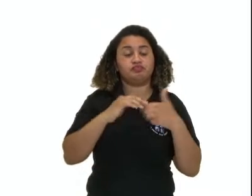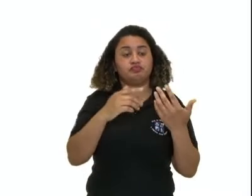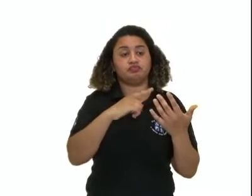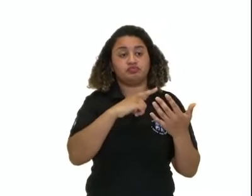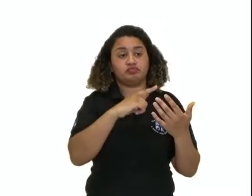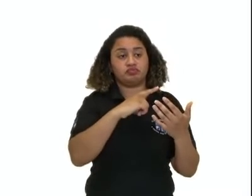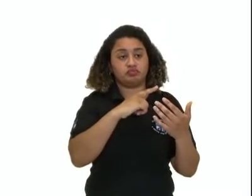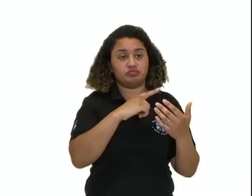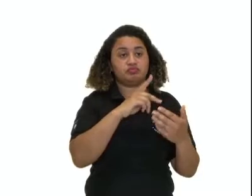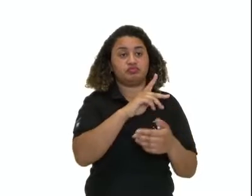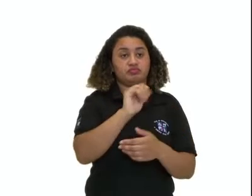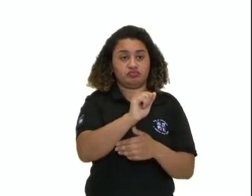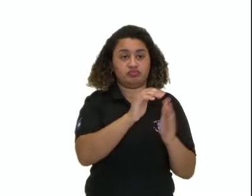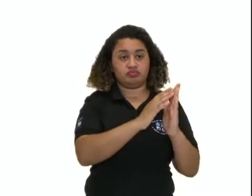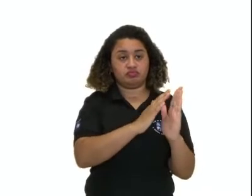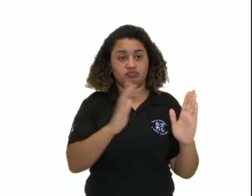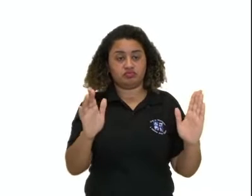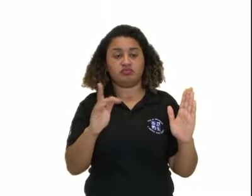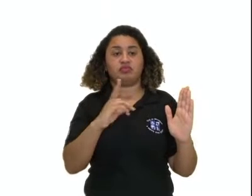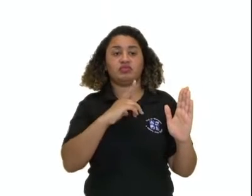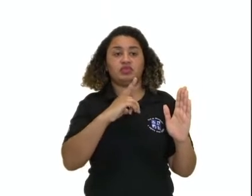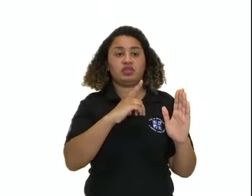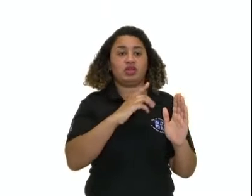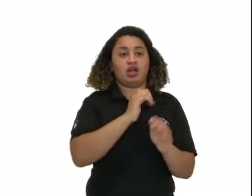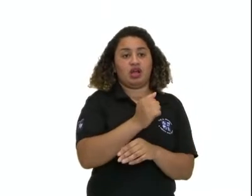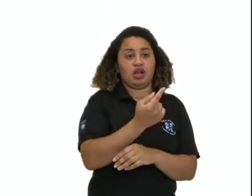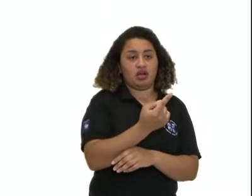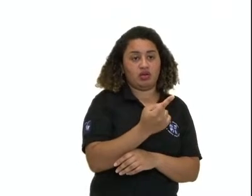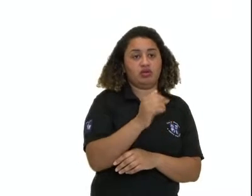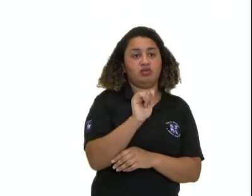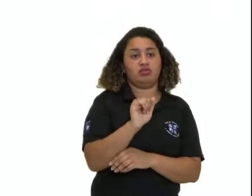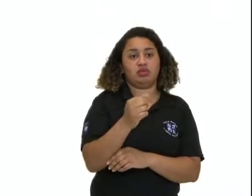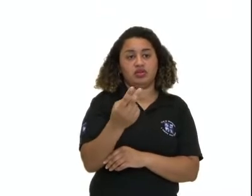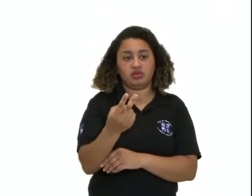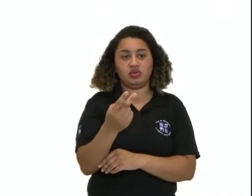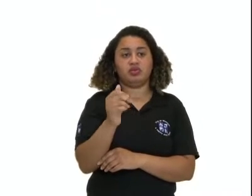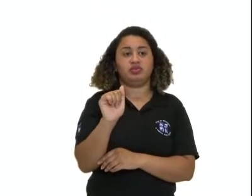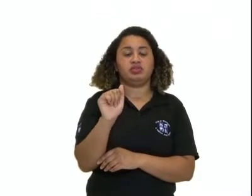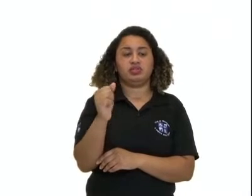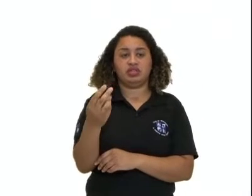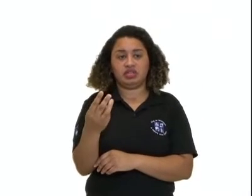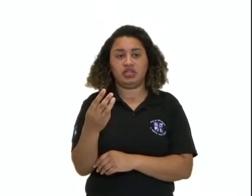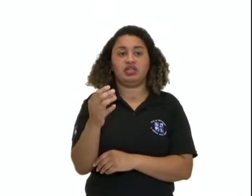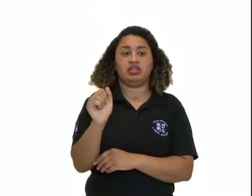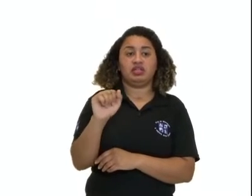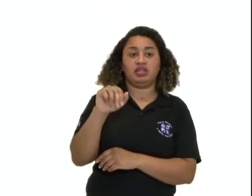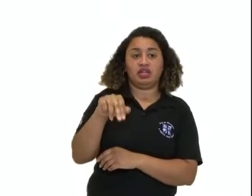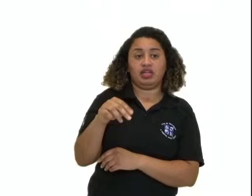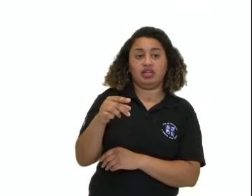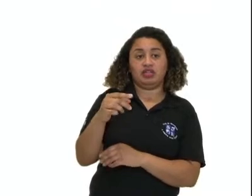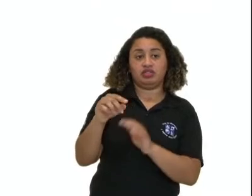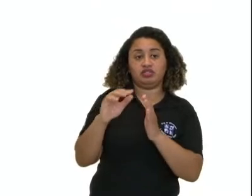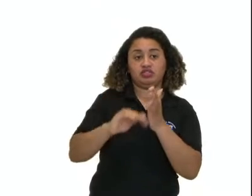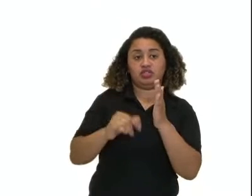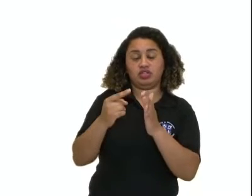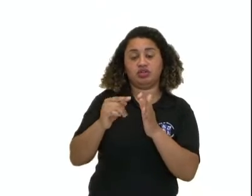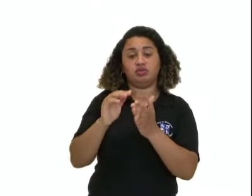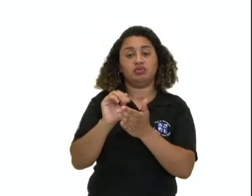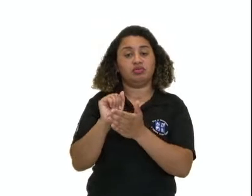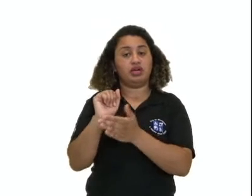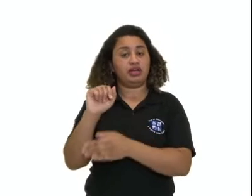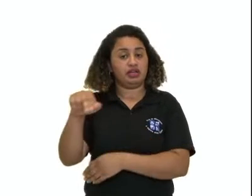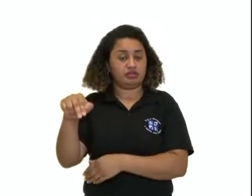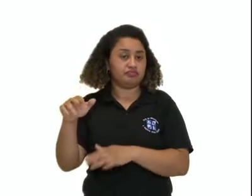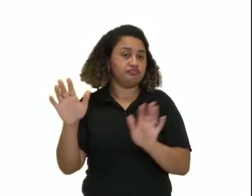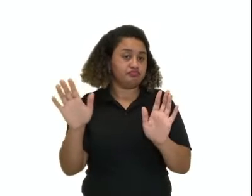PA finita, A1, A2, A3, AN-1 e AN. Escrevemos ela,